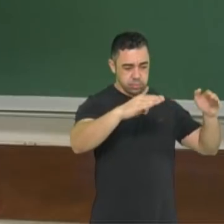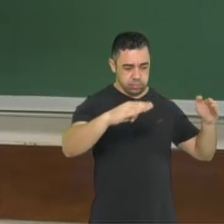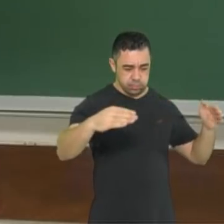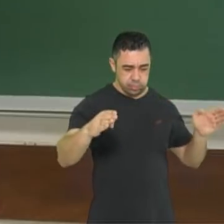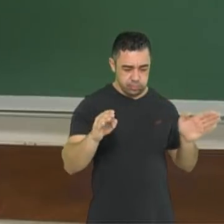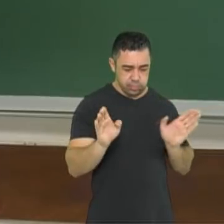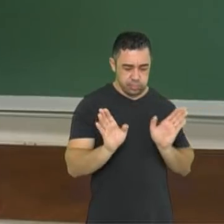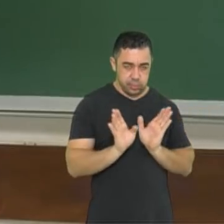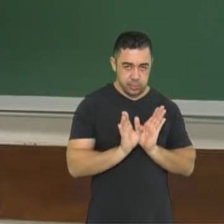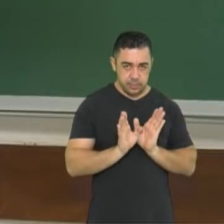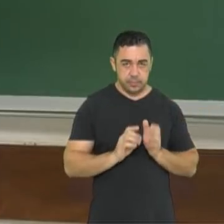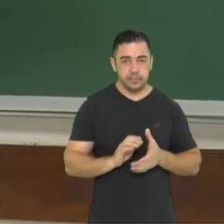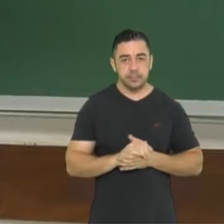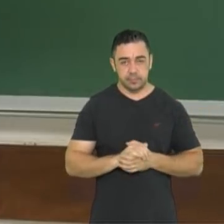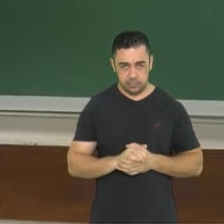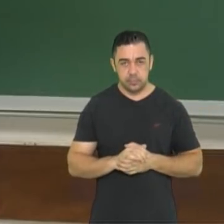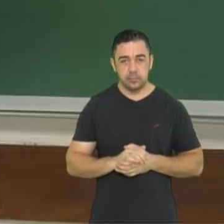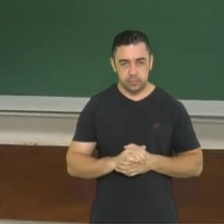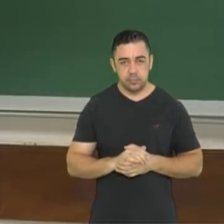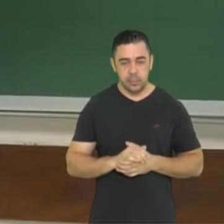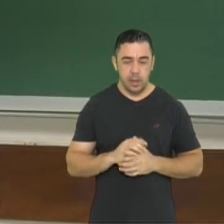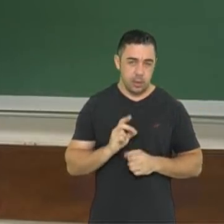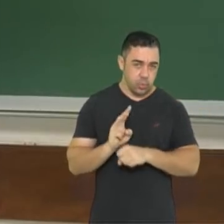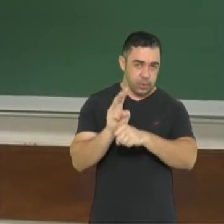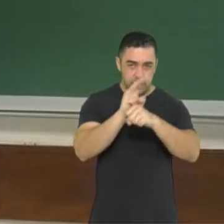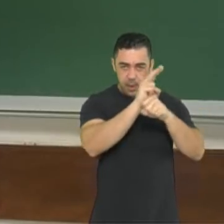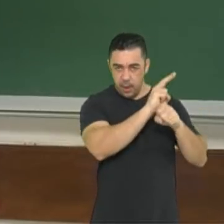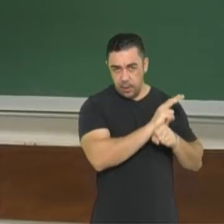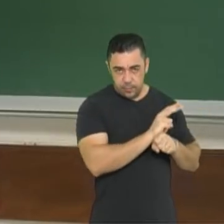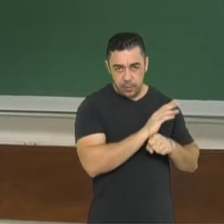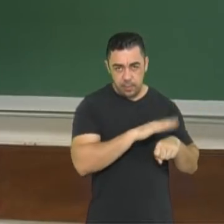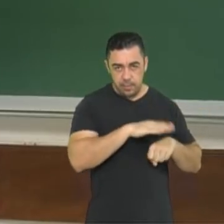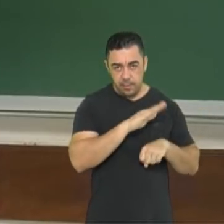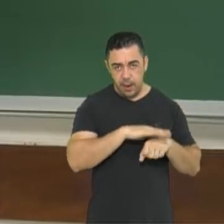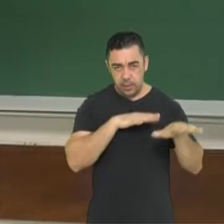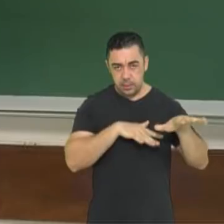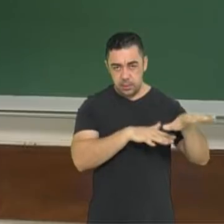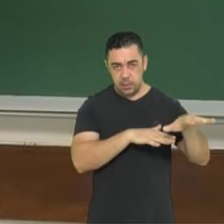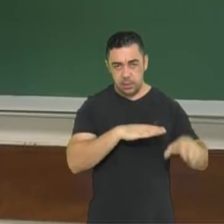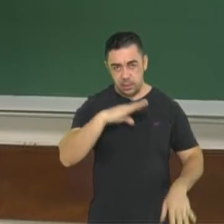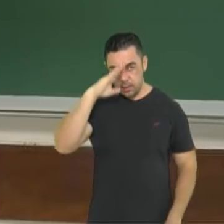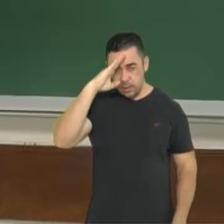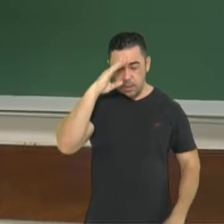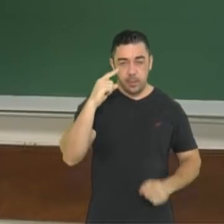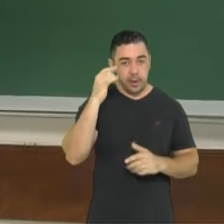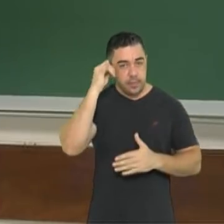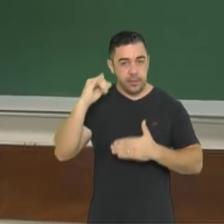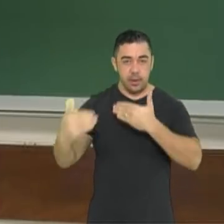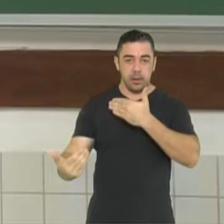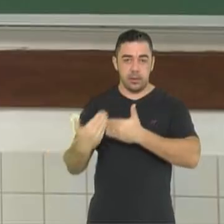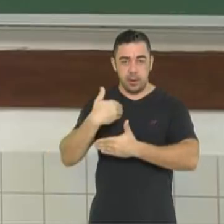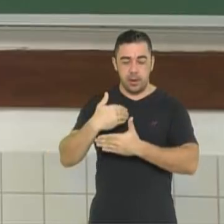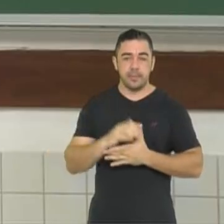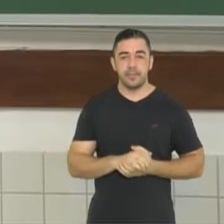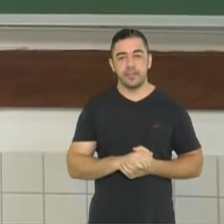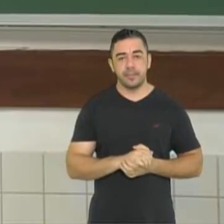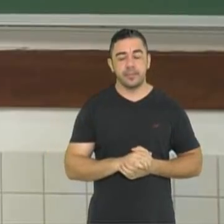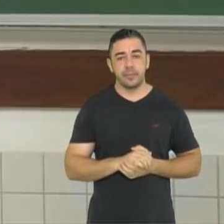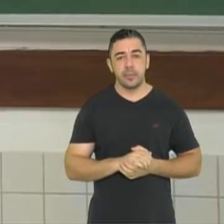das fronteiras, né, territórios que precisam ser inclusive mais militarizados por questões de invasões, e daí tinham